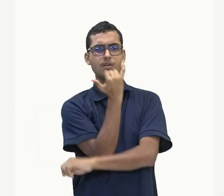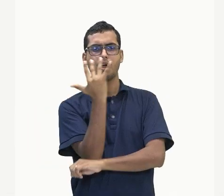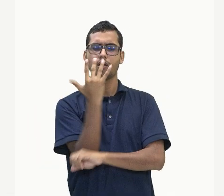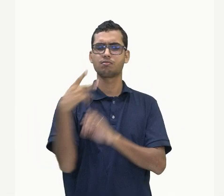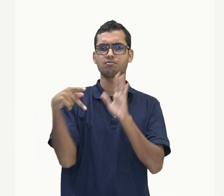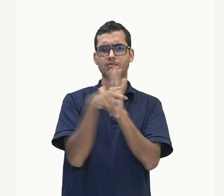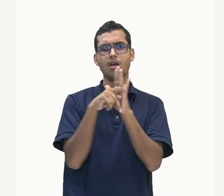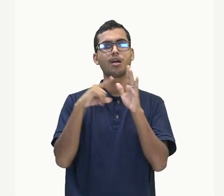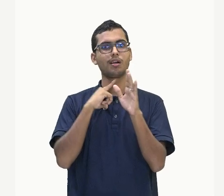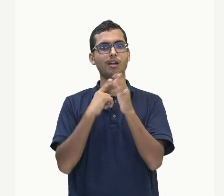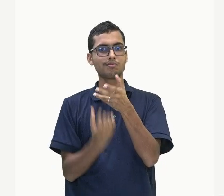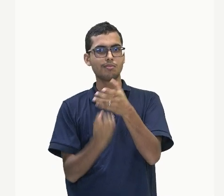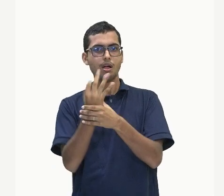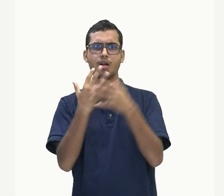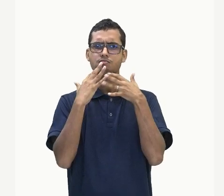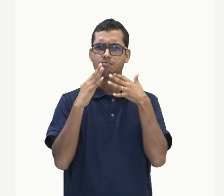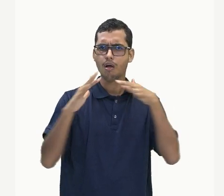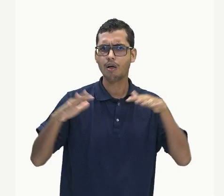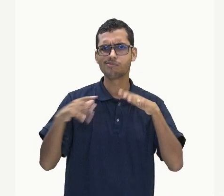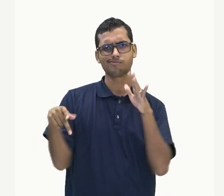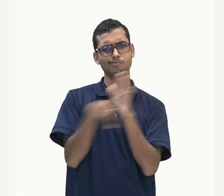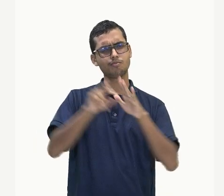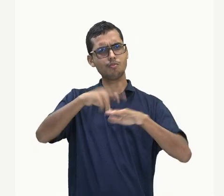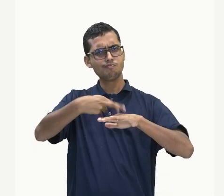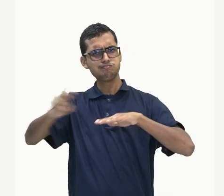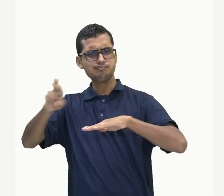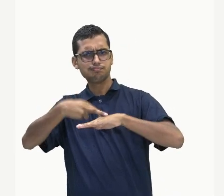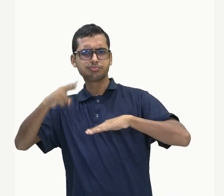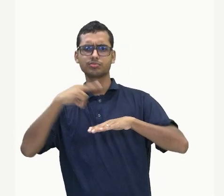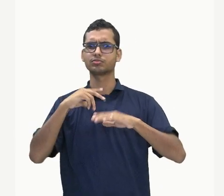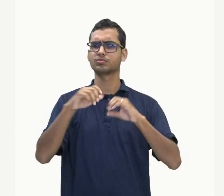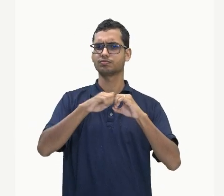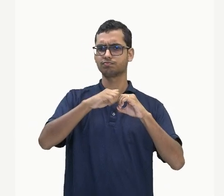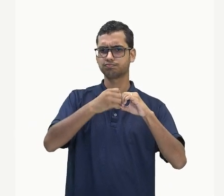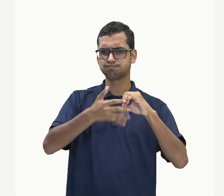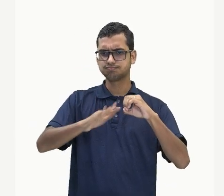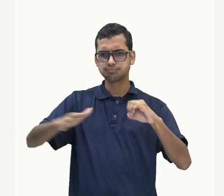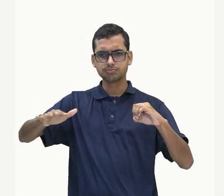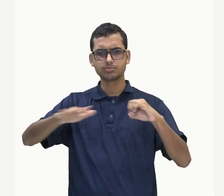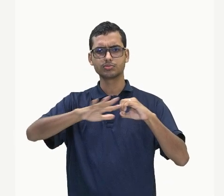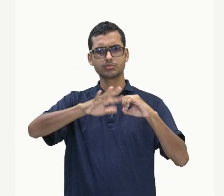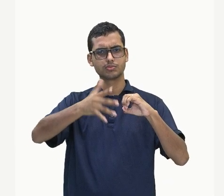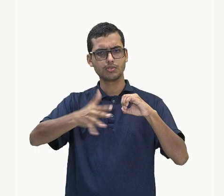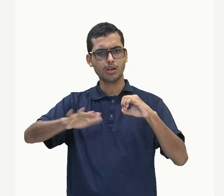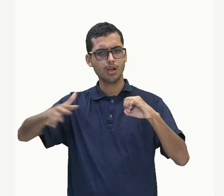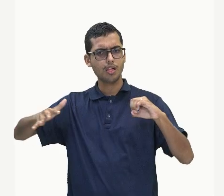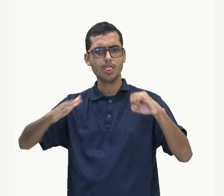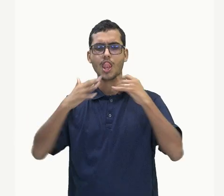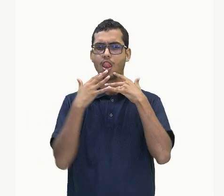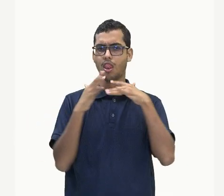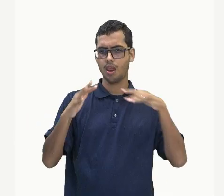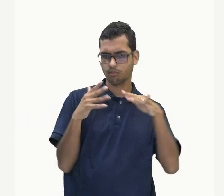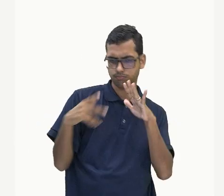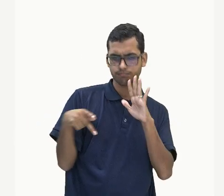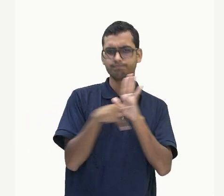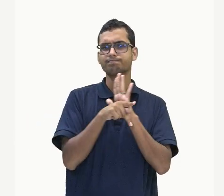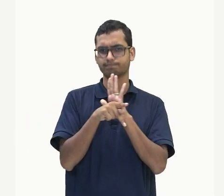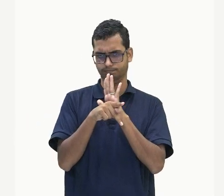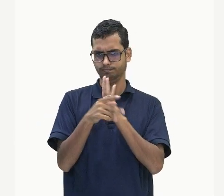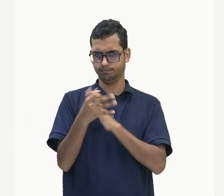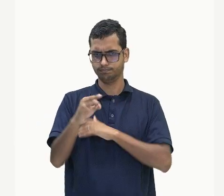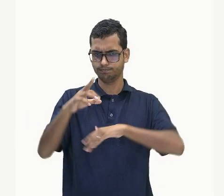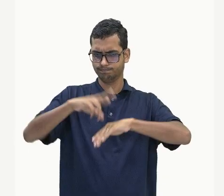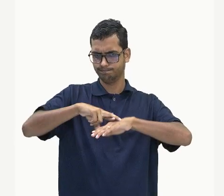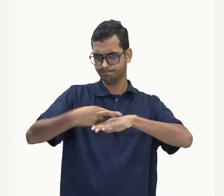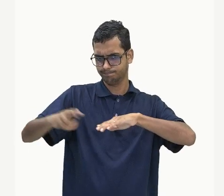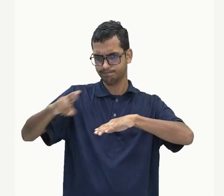emitir espontaneamente essa radiação. E quando esses elementos eles emitem espontaneamente essa radiação, por conta